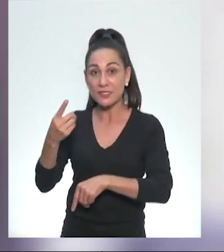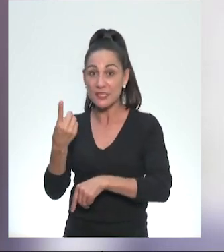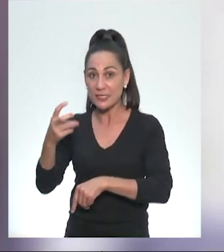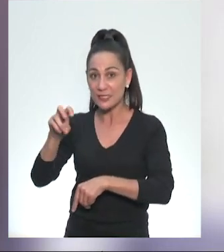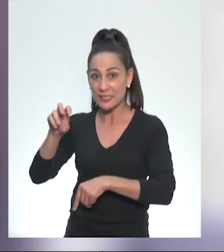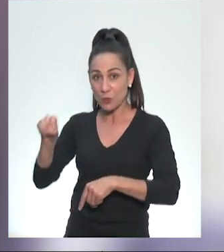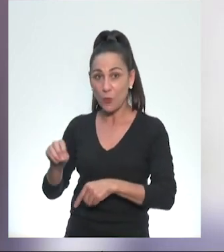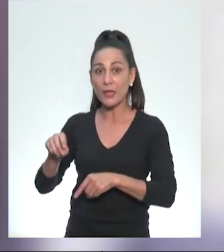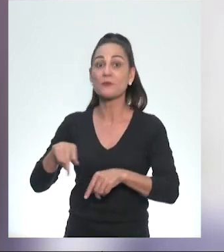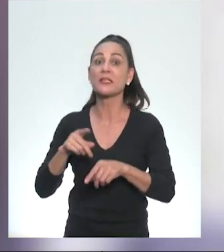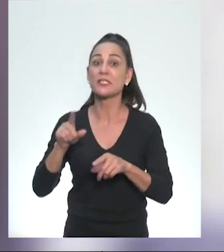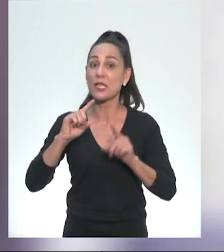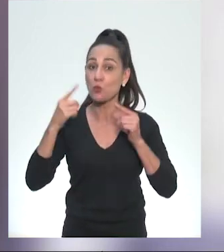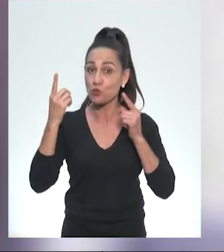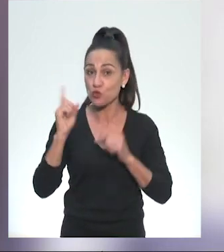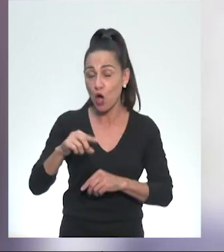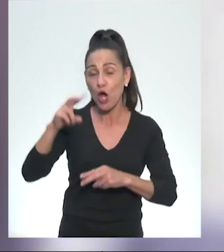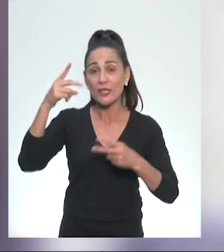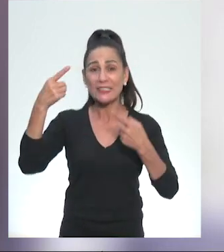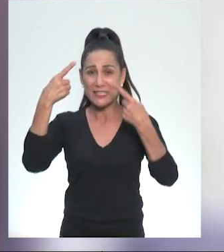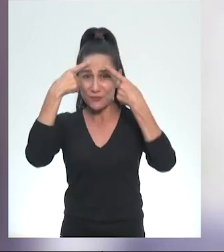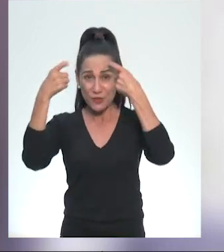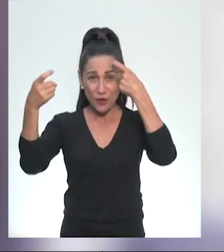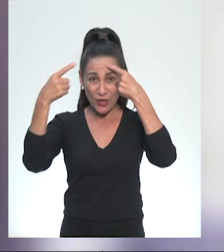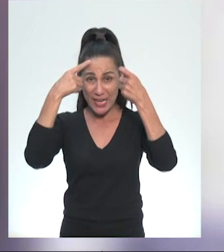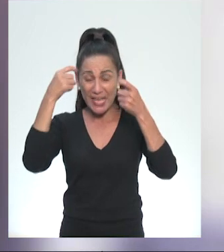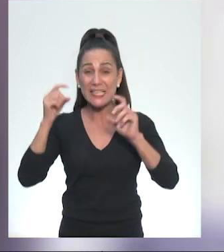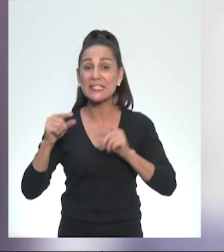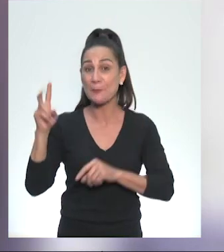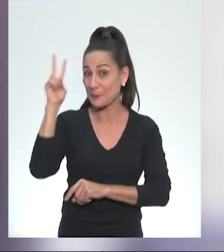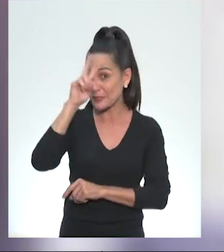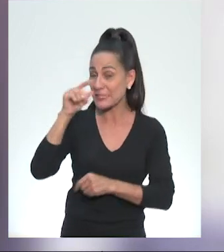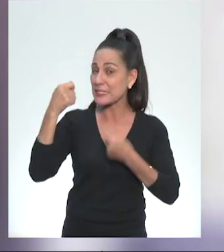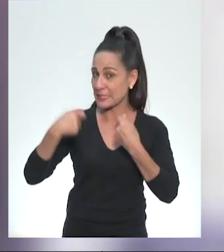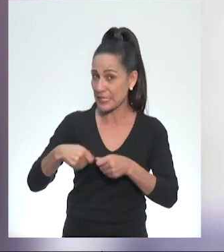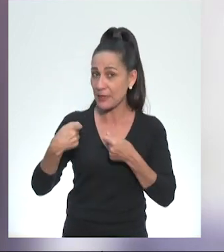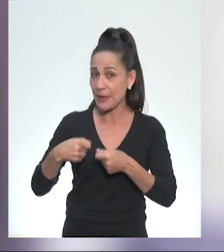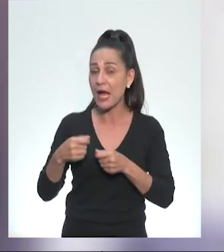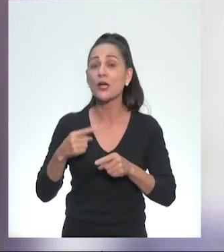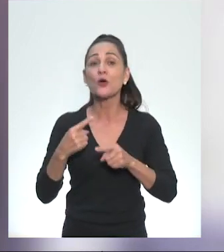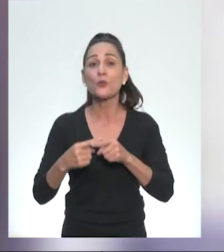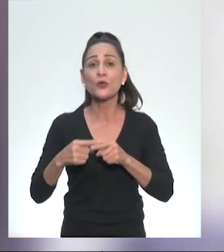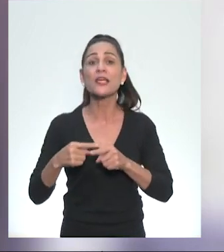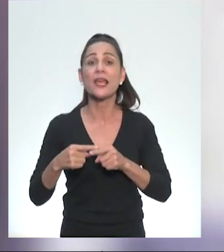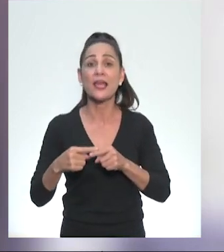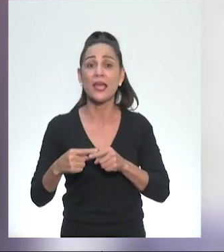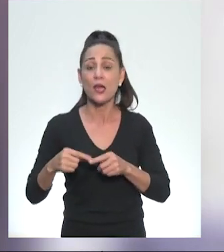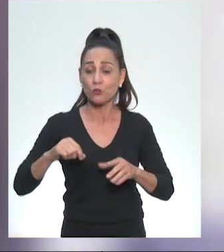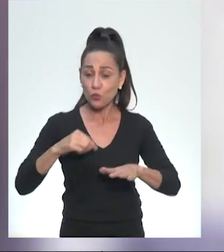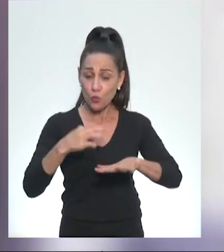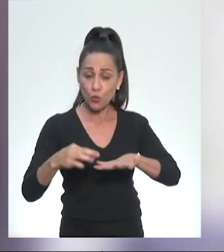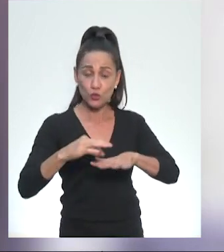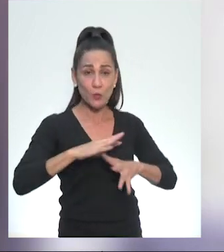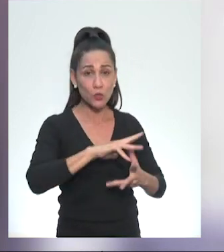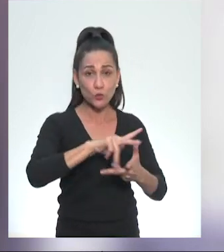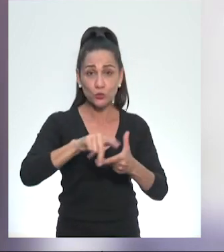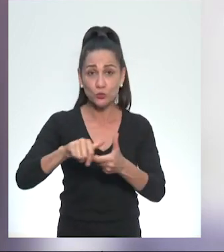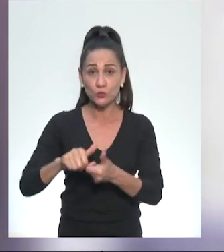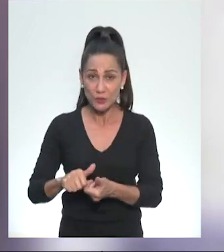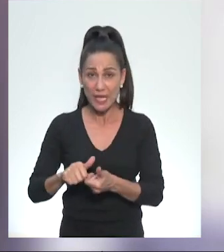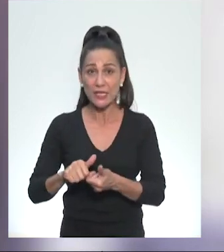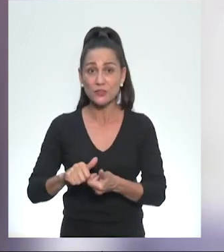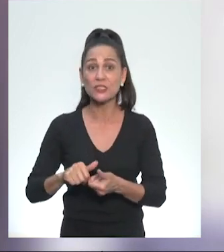das violências sofridas pela escravização precisam ser lembrados, né? No continente como um todo, houveram